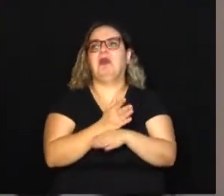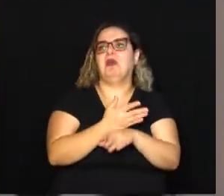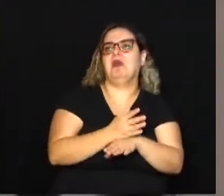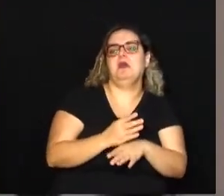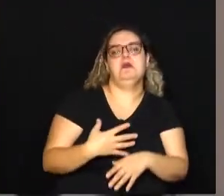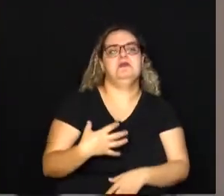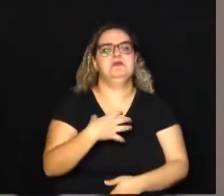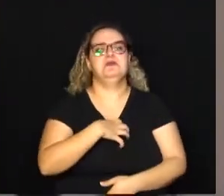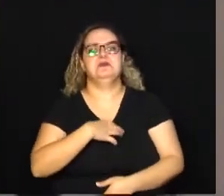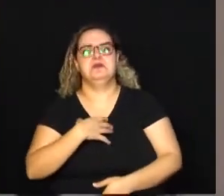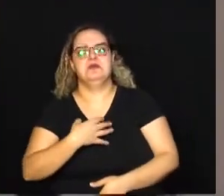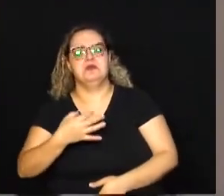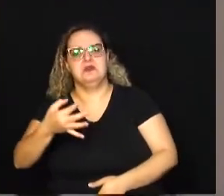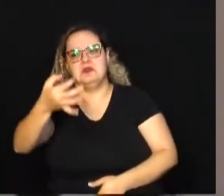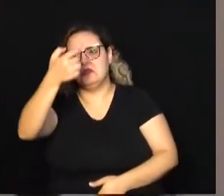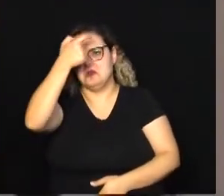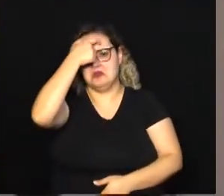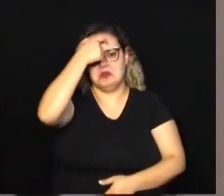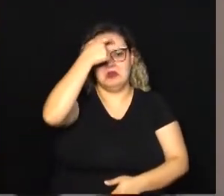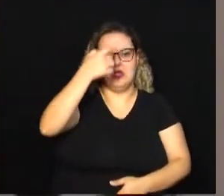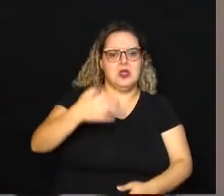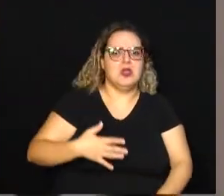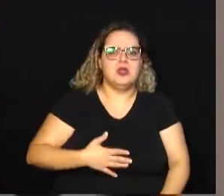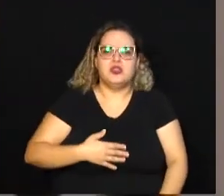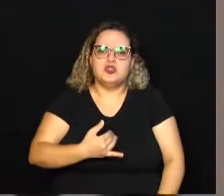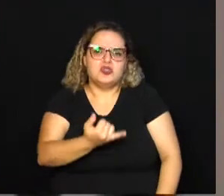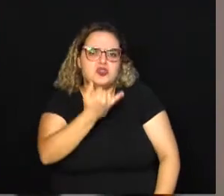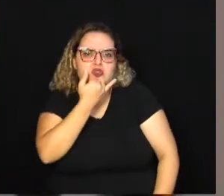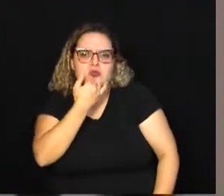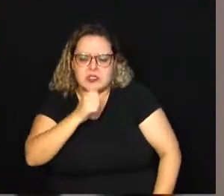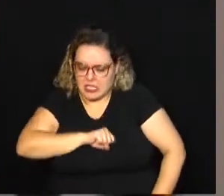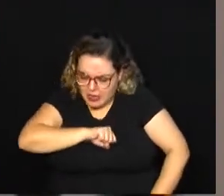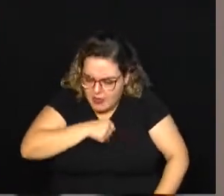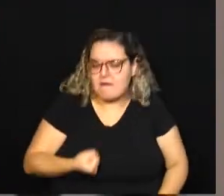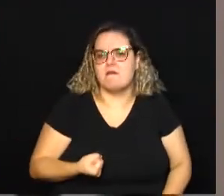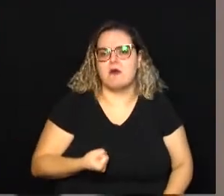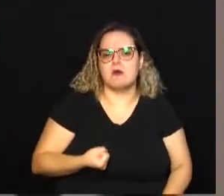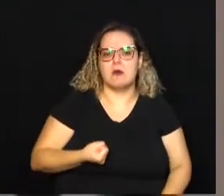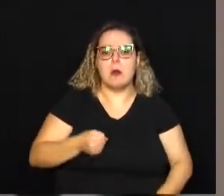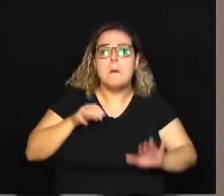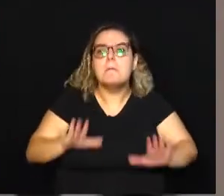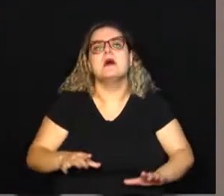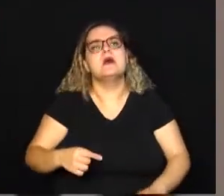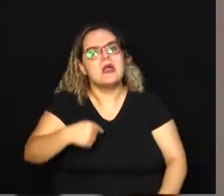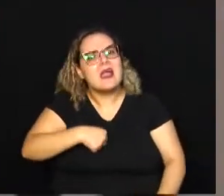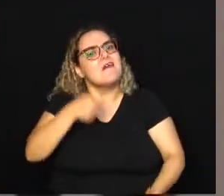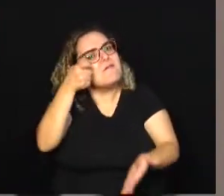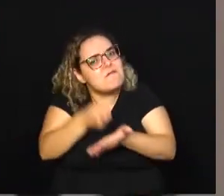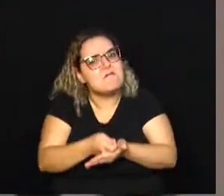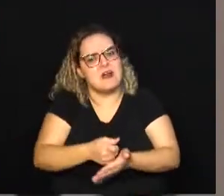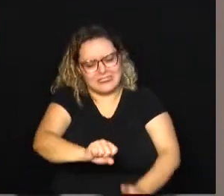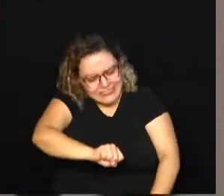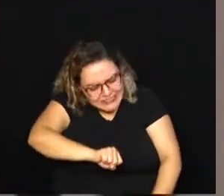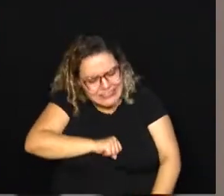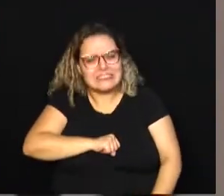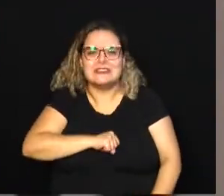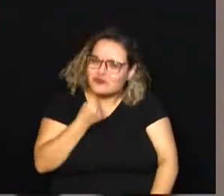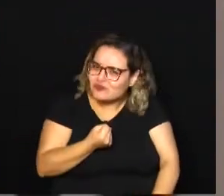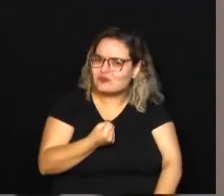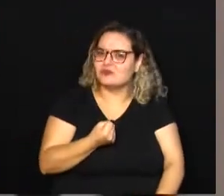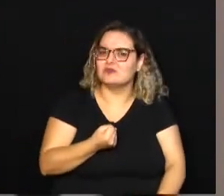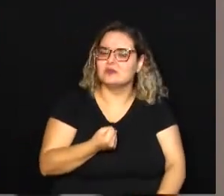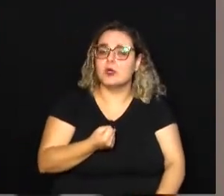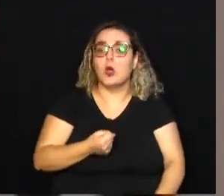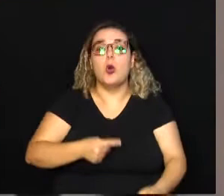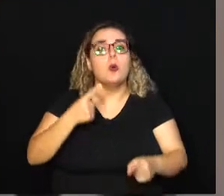pessoas. Vocês me desculpem eu estar tão revoltada, mas eu estou mesmo muito revoltada,